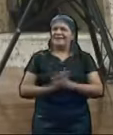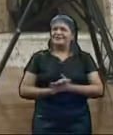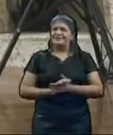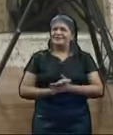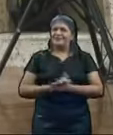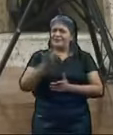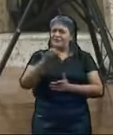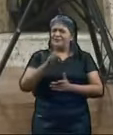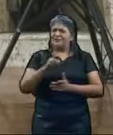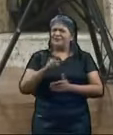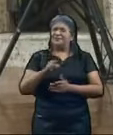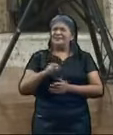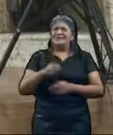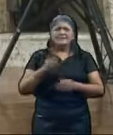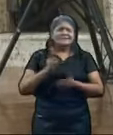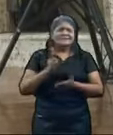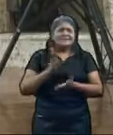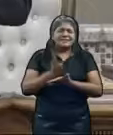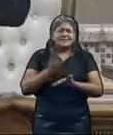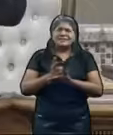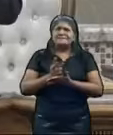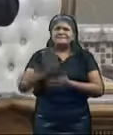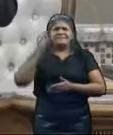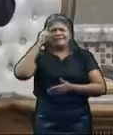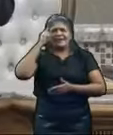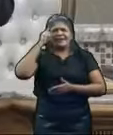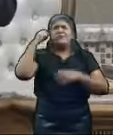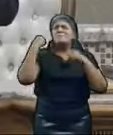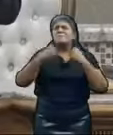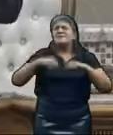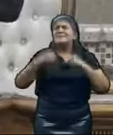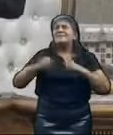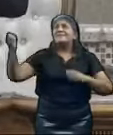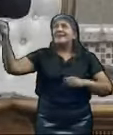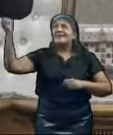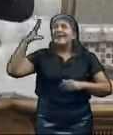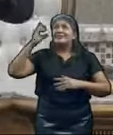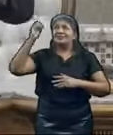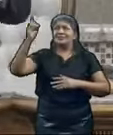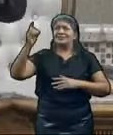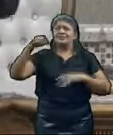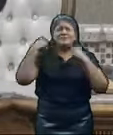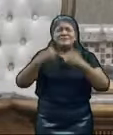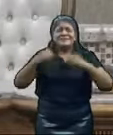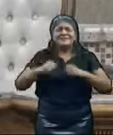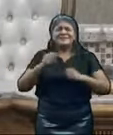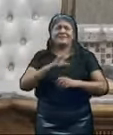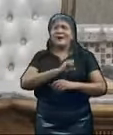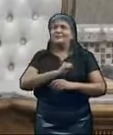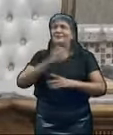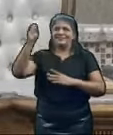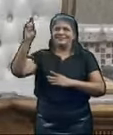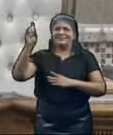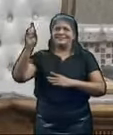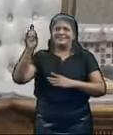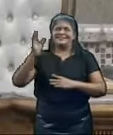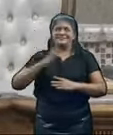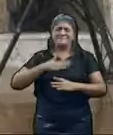completamente dependente de Deus na sua graça do seu amor da sua Providência do Senhor enfim